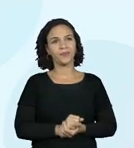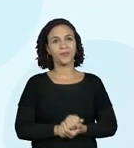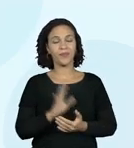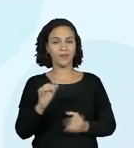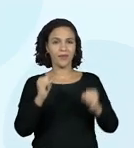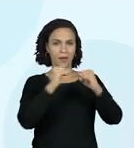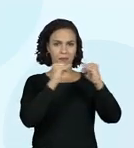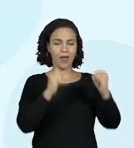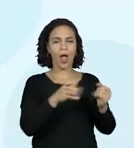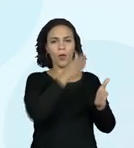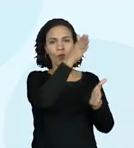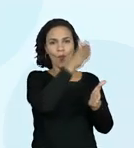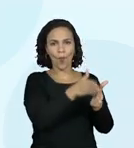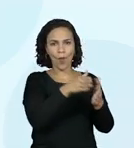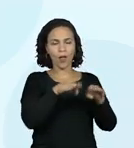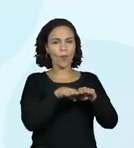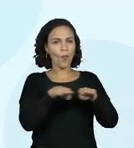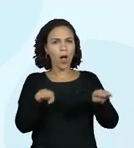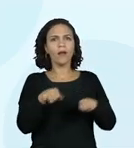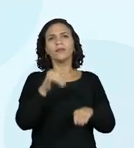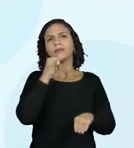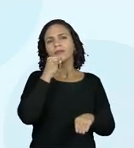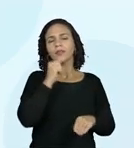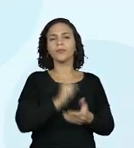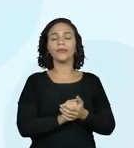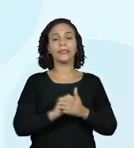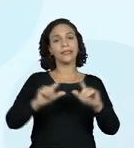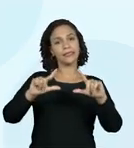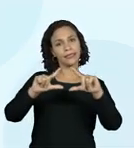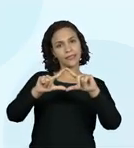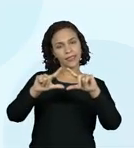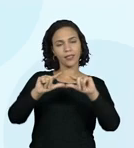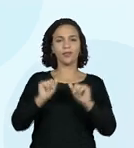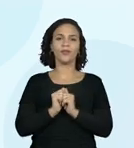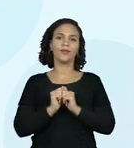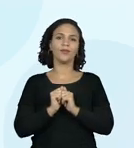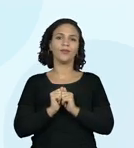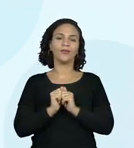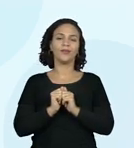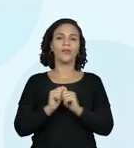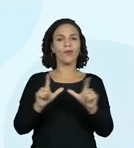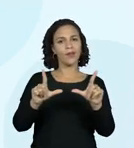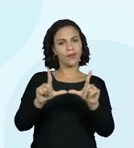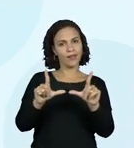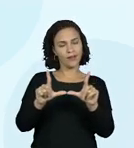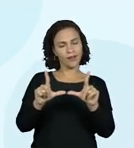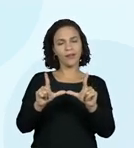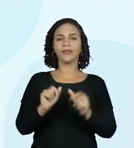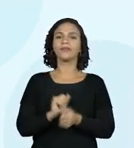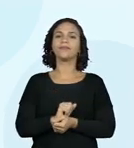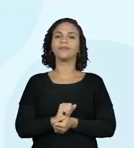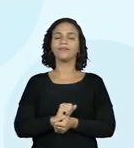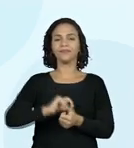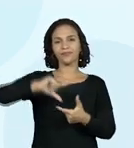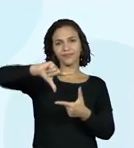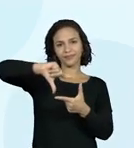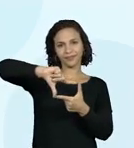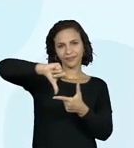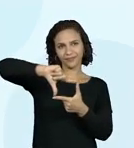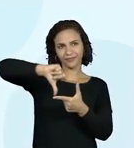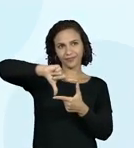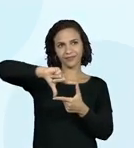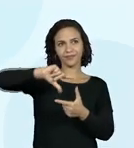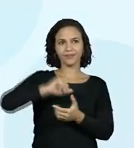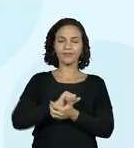são figuras planas. Exemplo, triângulos, quadrados,